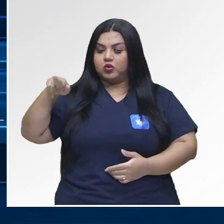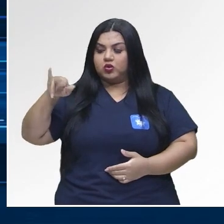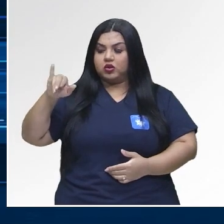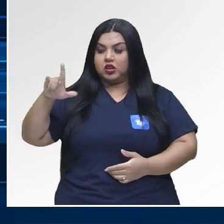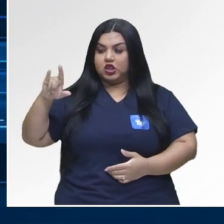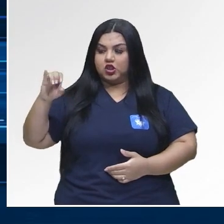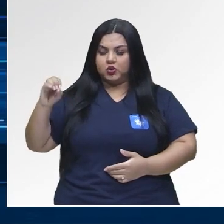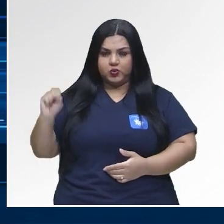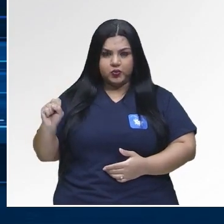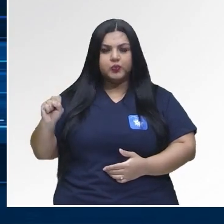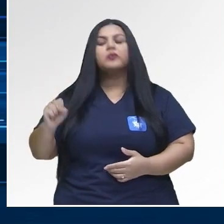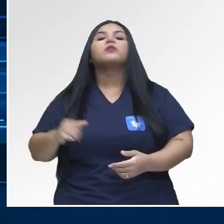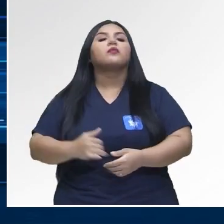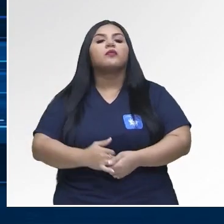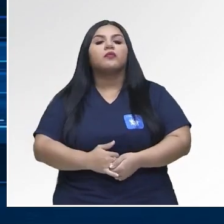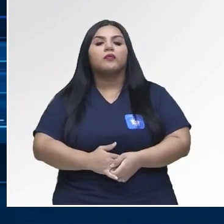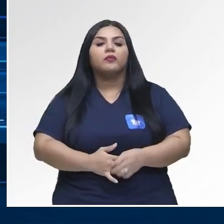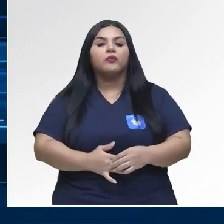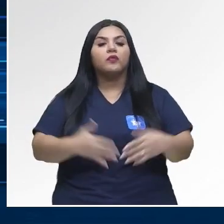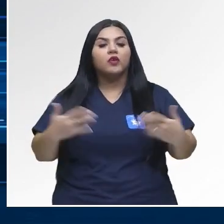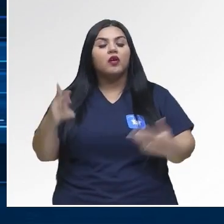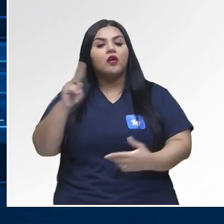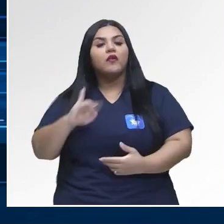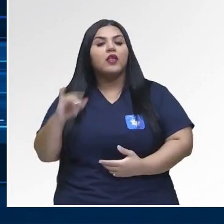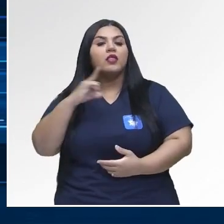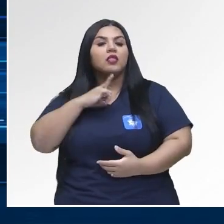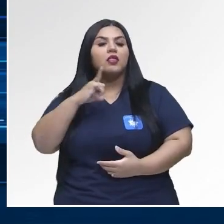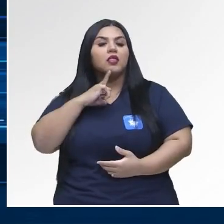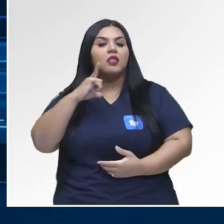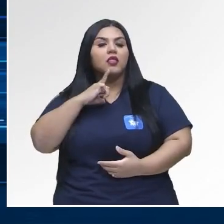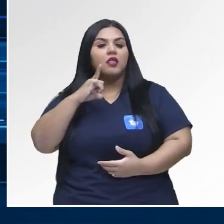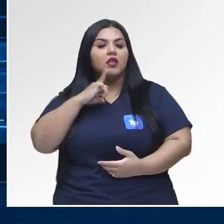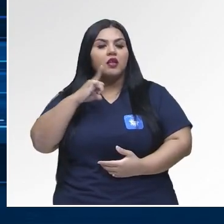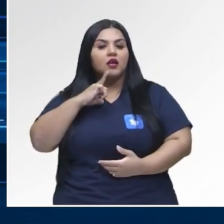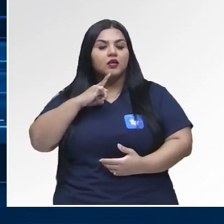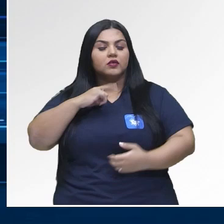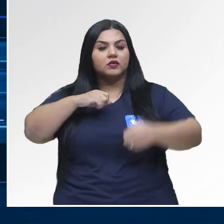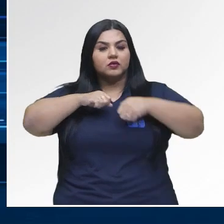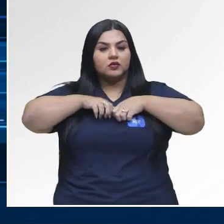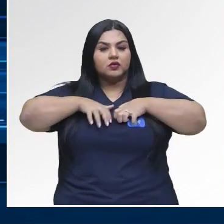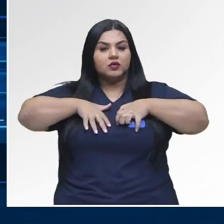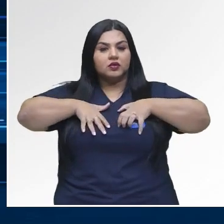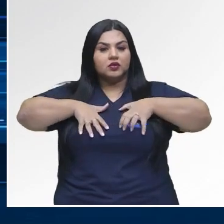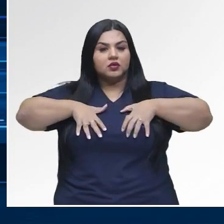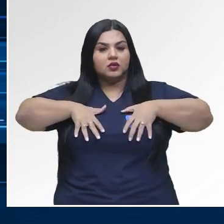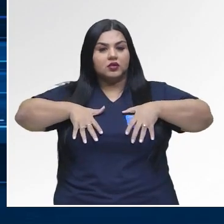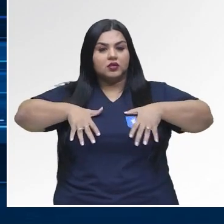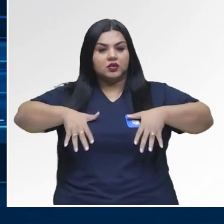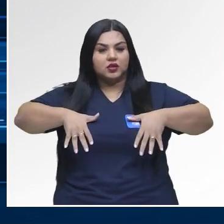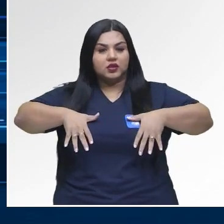ok? Os bronquíolos vão ter os alvéolos pulmonares, tá bom?